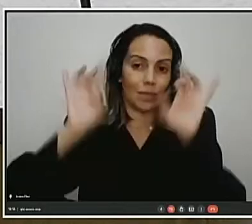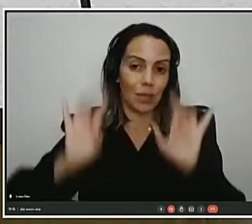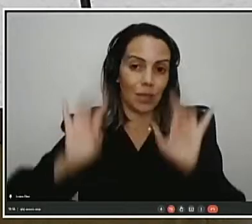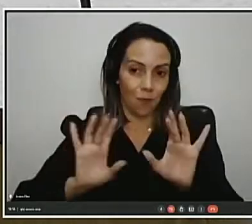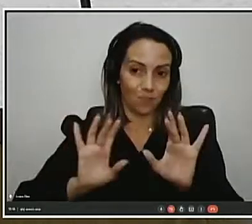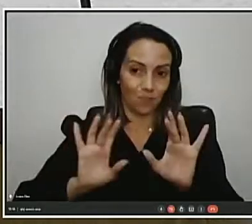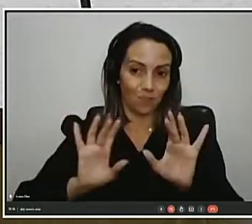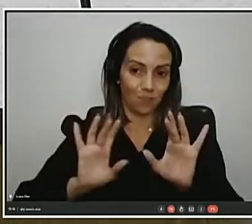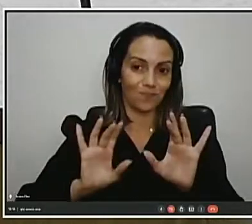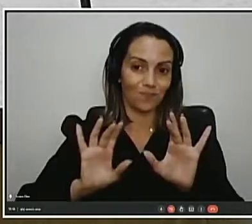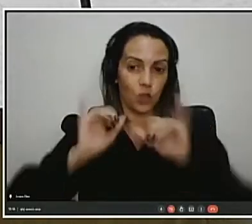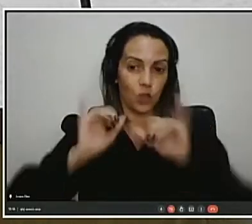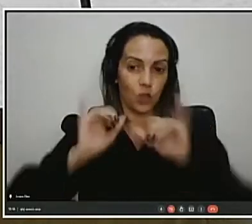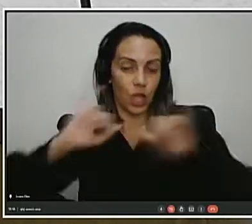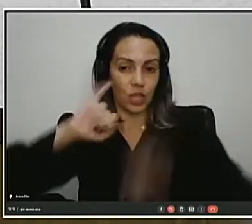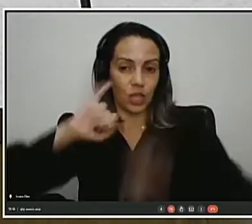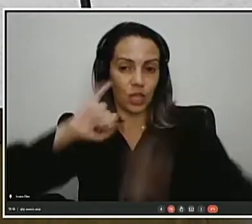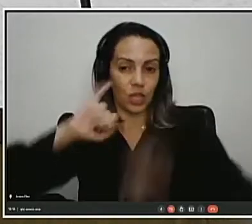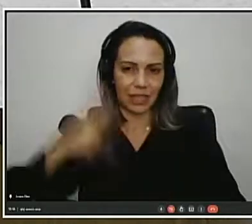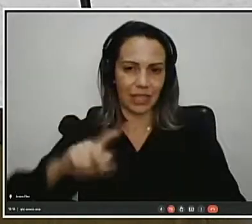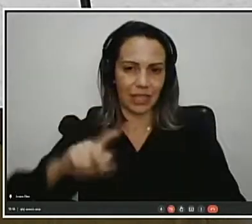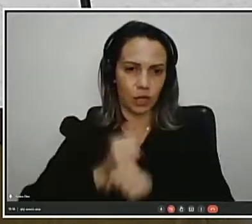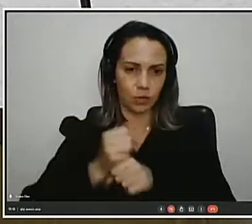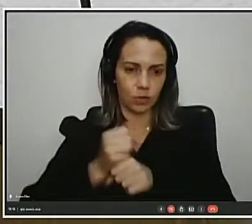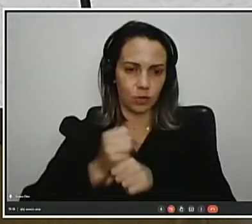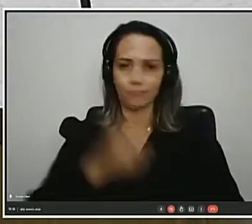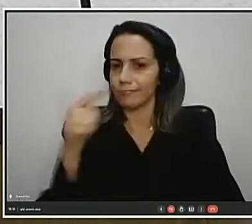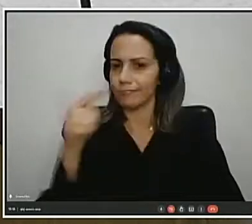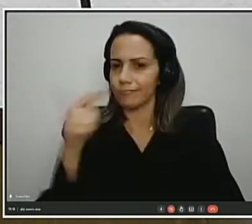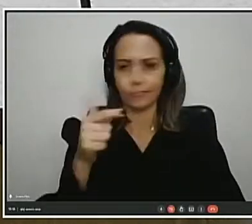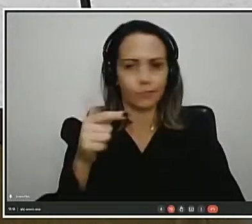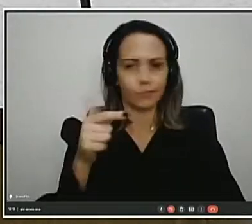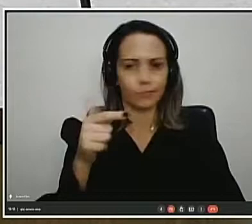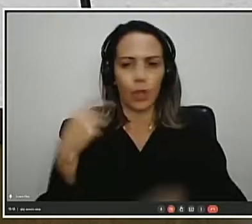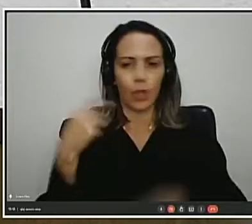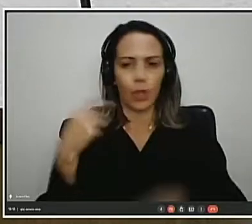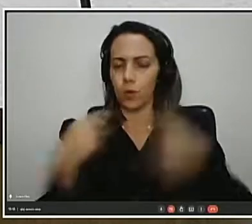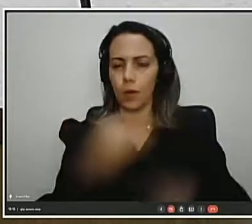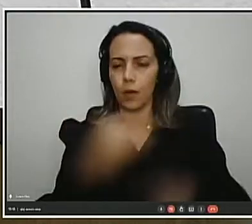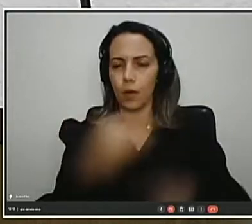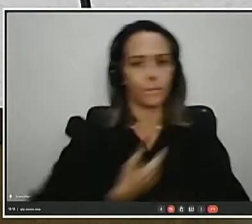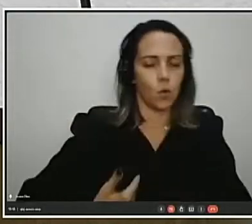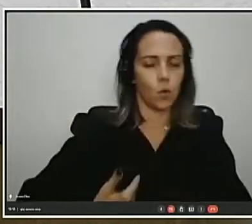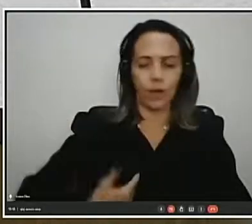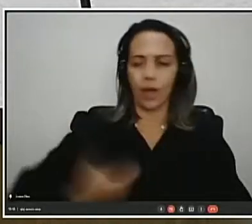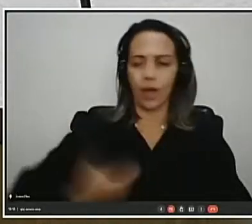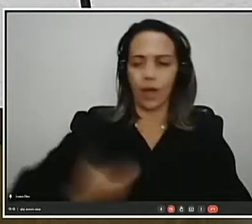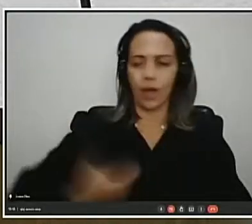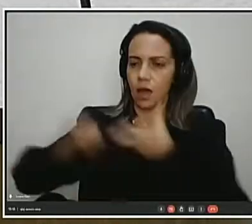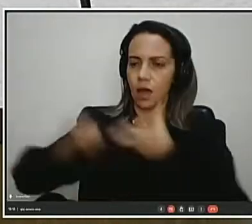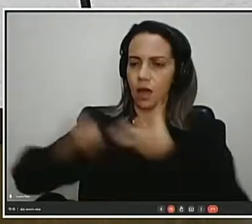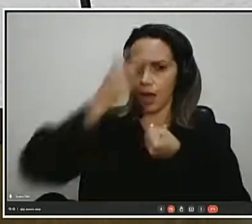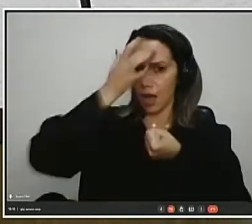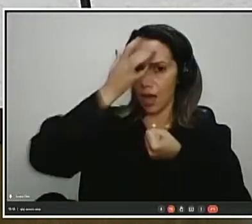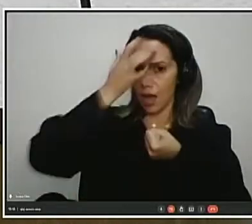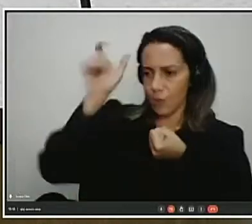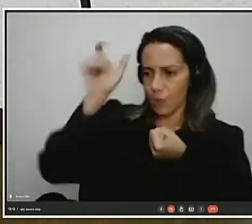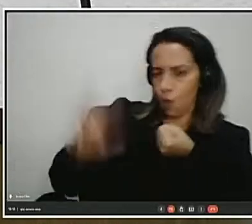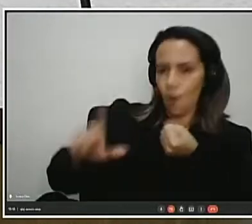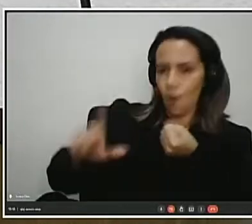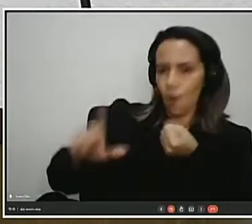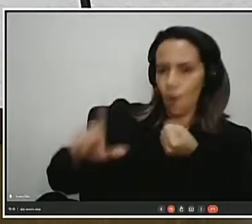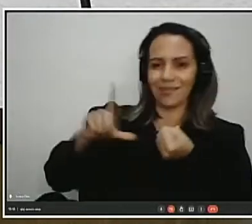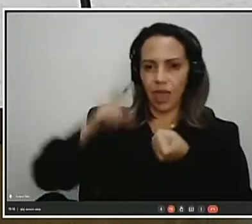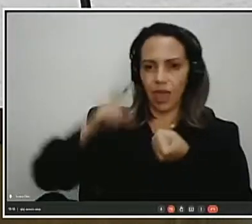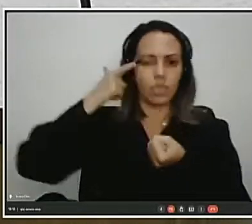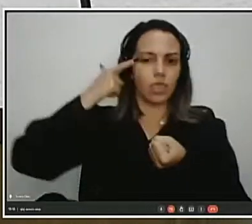ano. Não tem uma política pública adequada para atendimento da criança com síndrome de Down desde o nascimento.